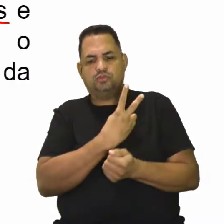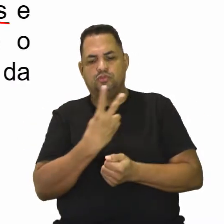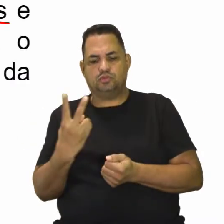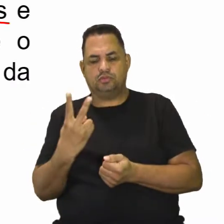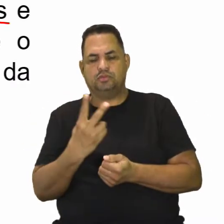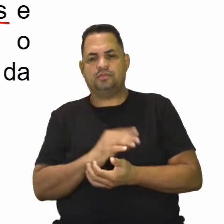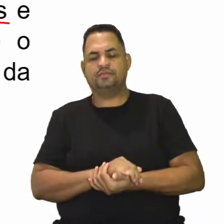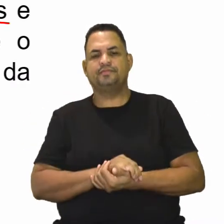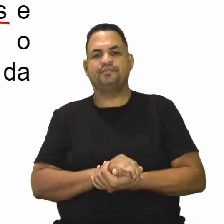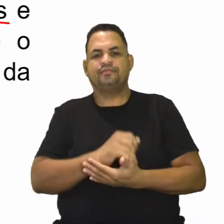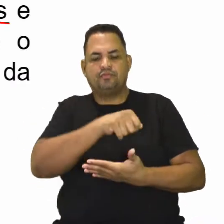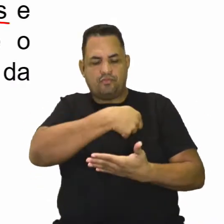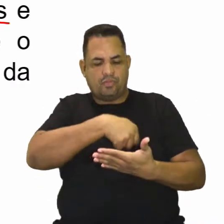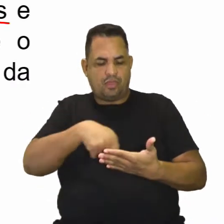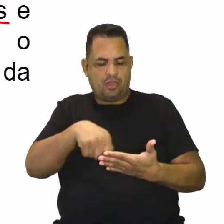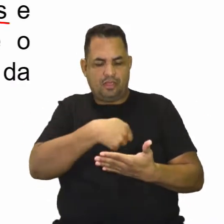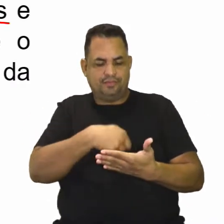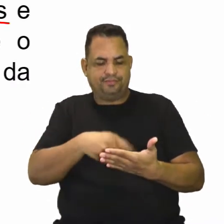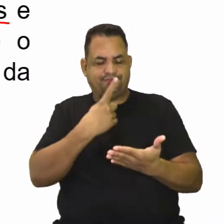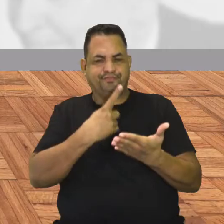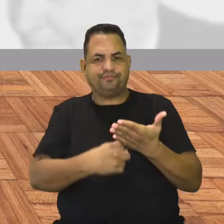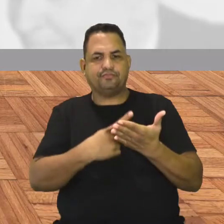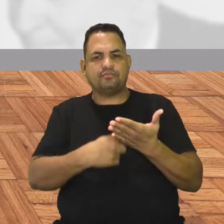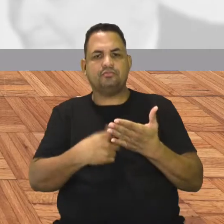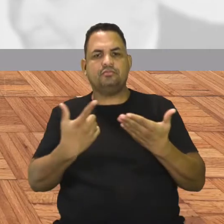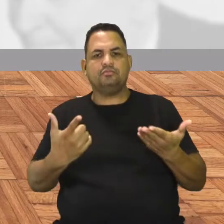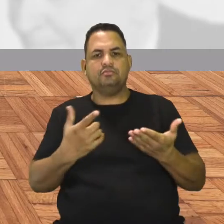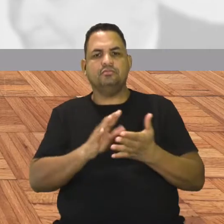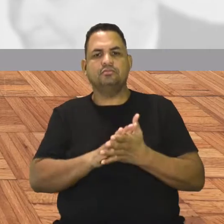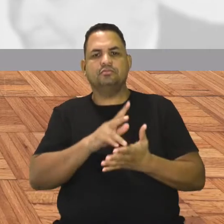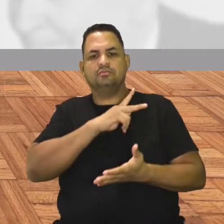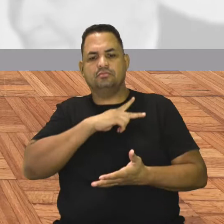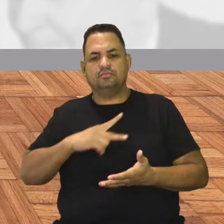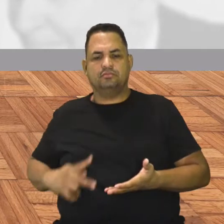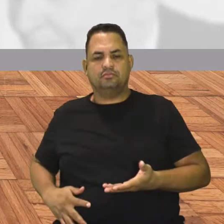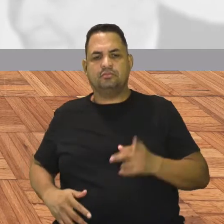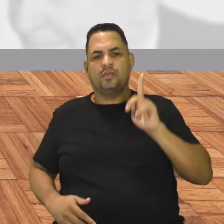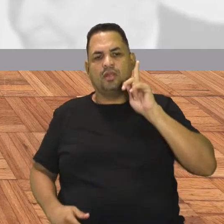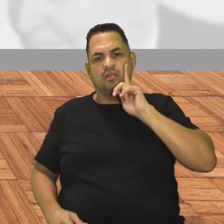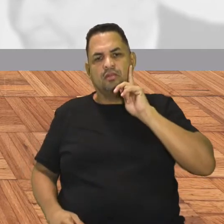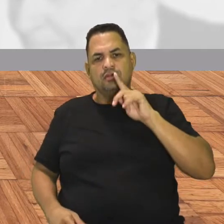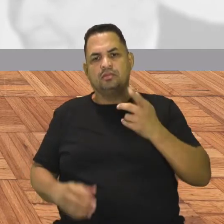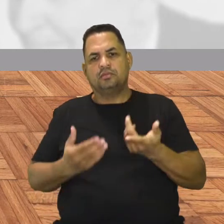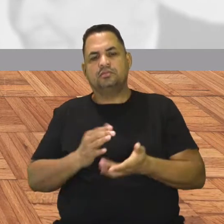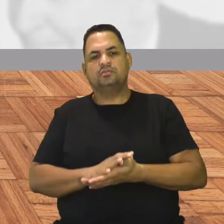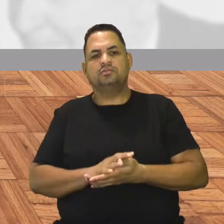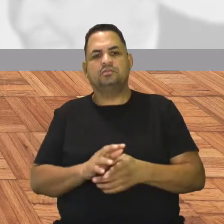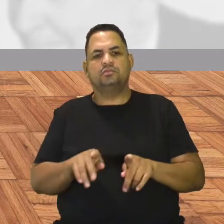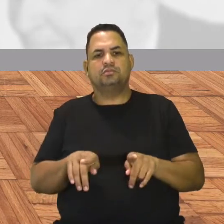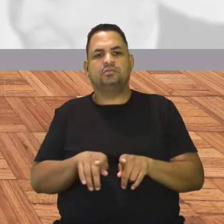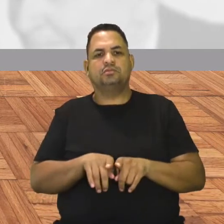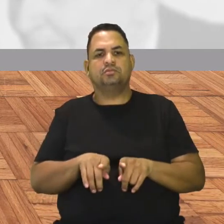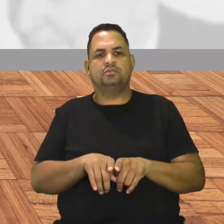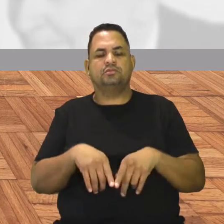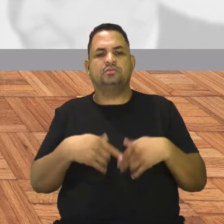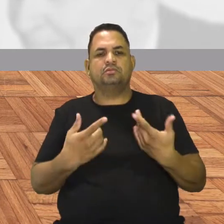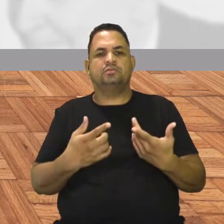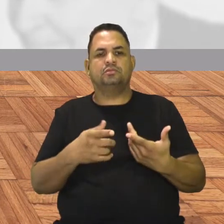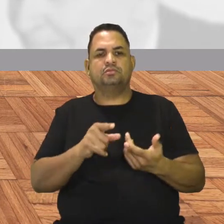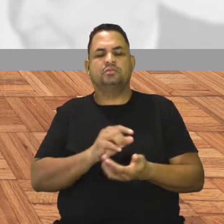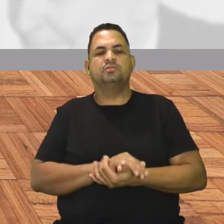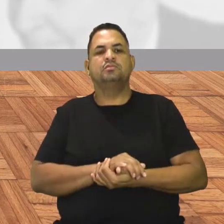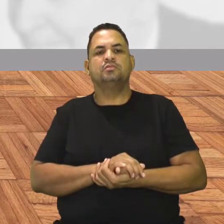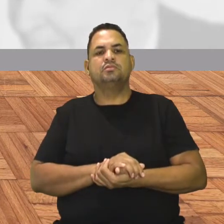assinatura aqui desse tratado, a assinatura do presidente norte-americano e essa assinatura